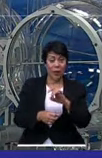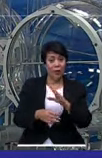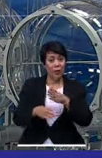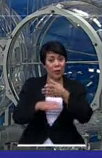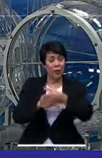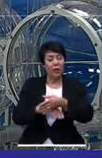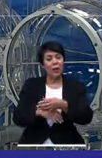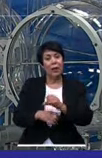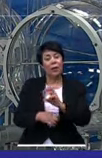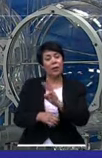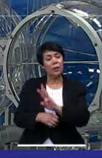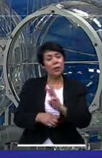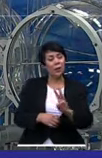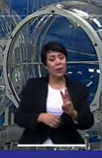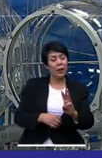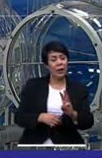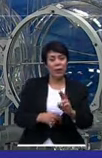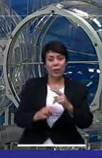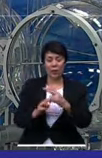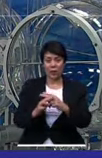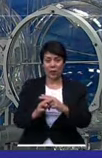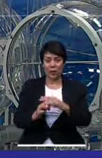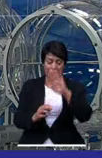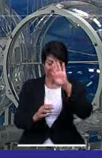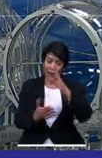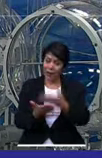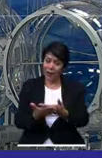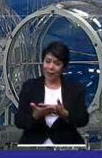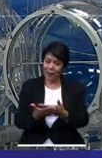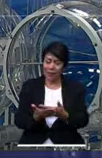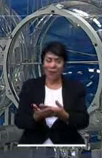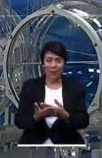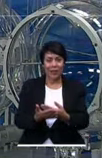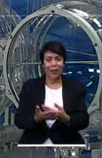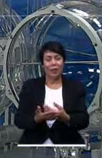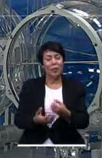loterias.caixa.gov.br. Acredite, aposte e boa sorte!